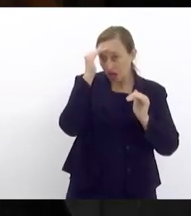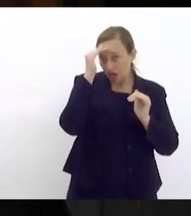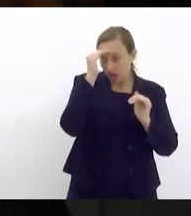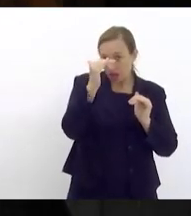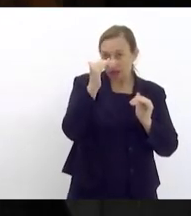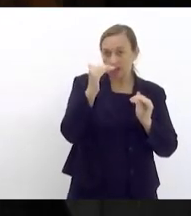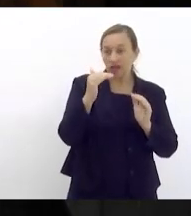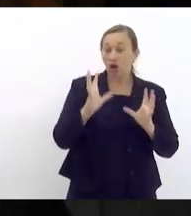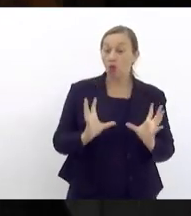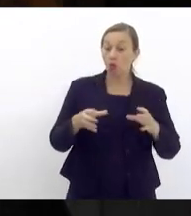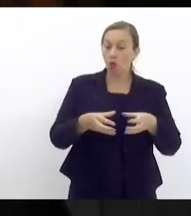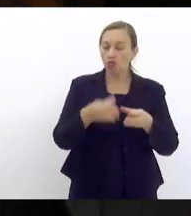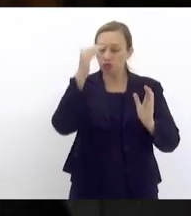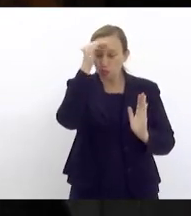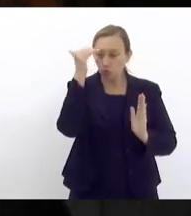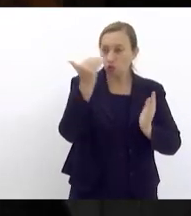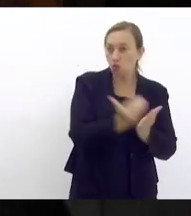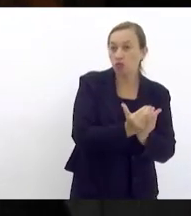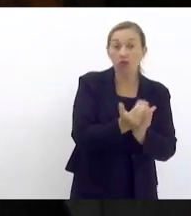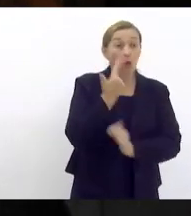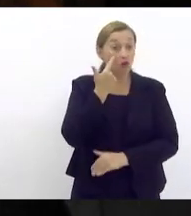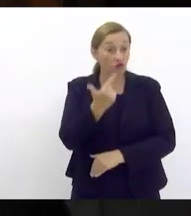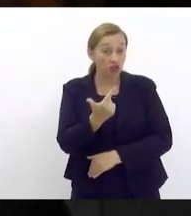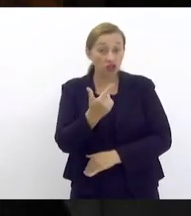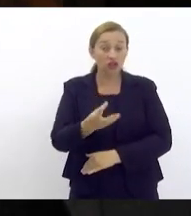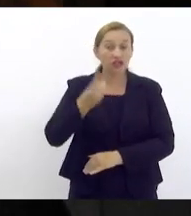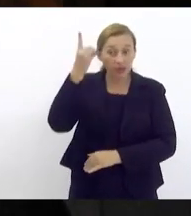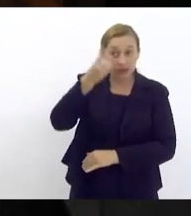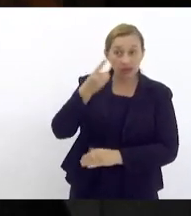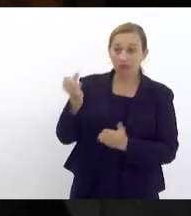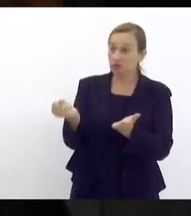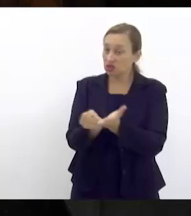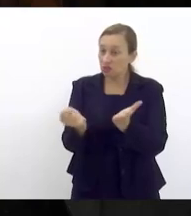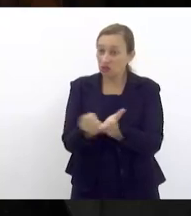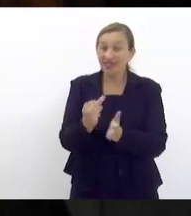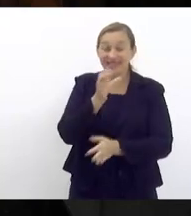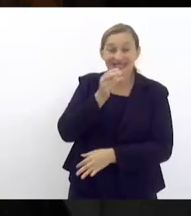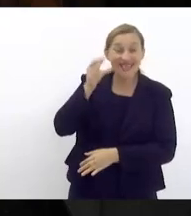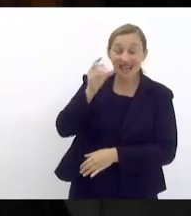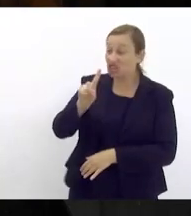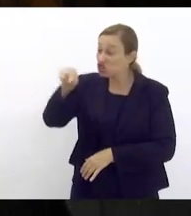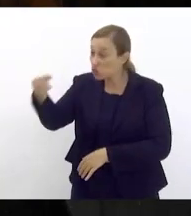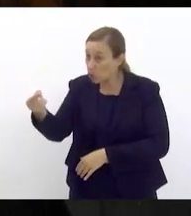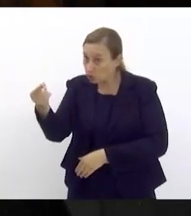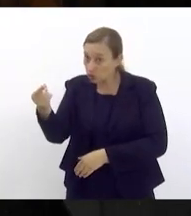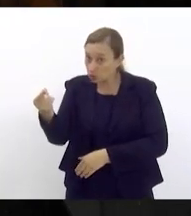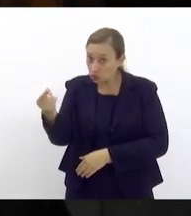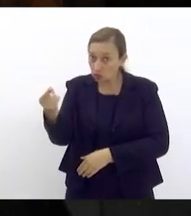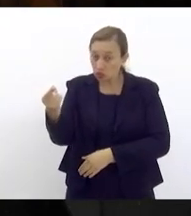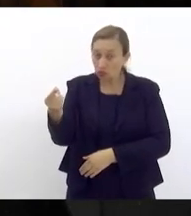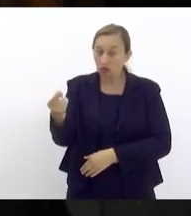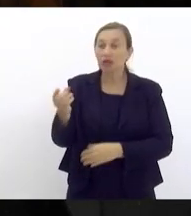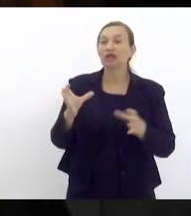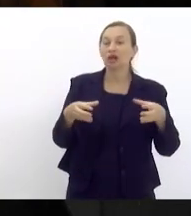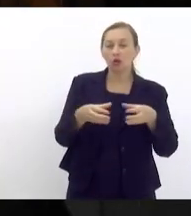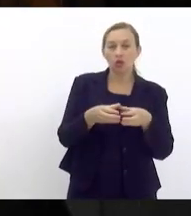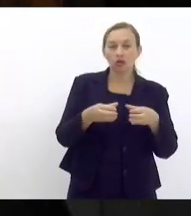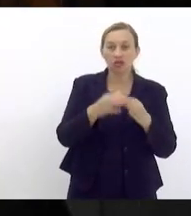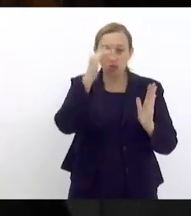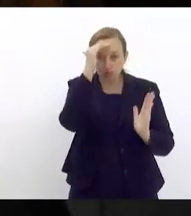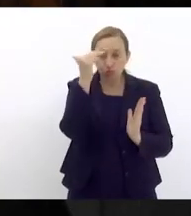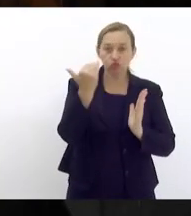do compra-se vejo aqui Deputado Samuel é deputada Célia e vários outros que estão na comissão do